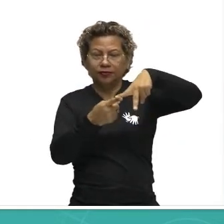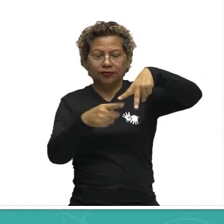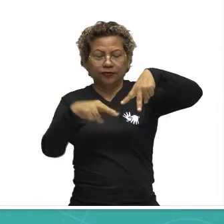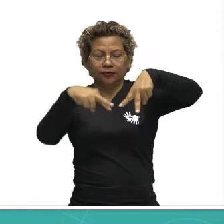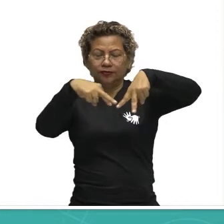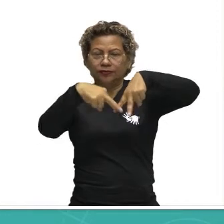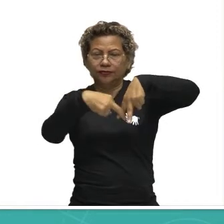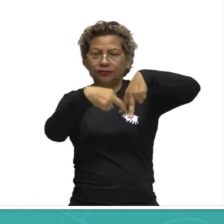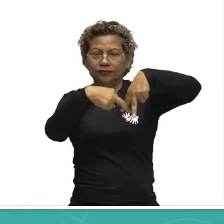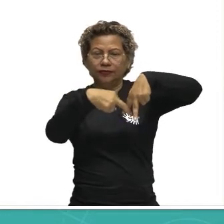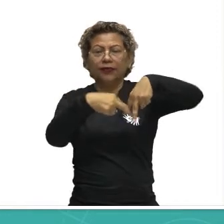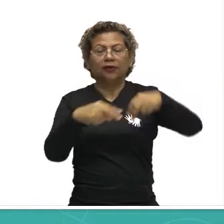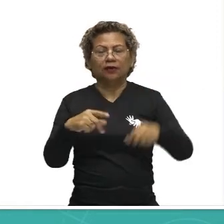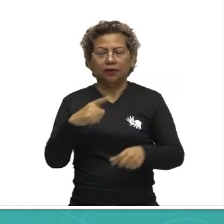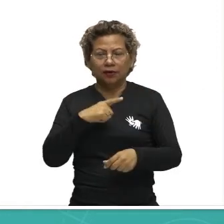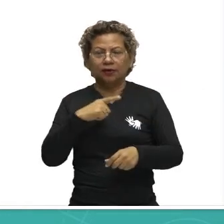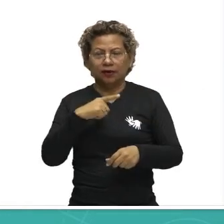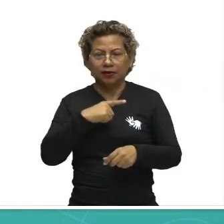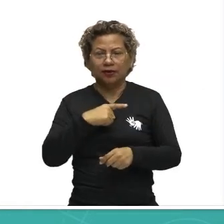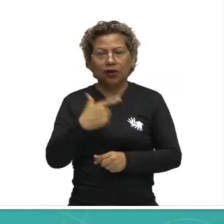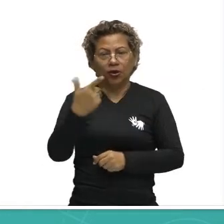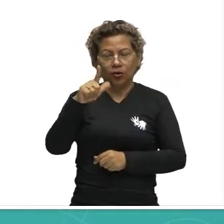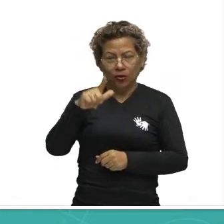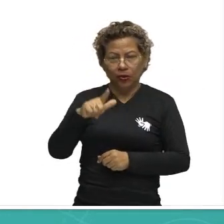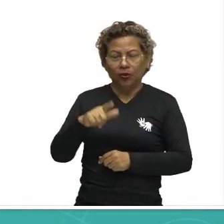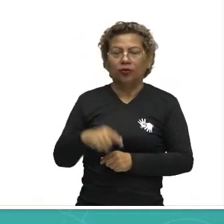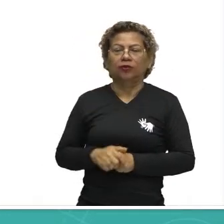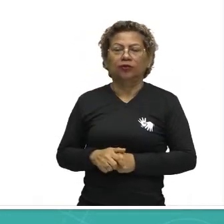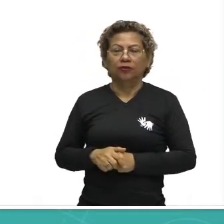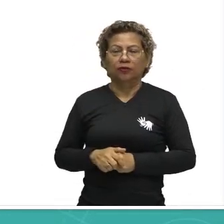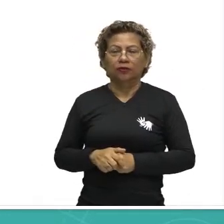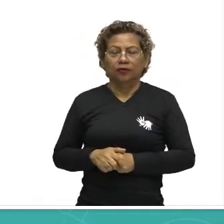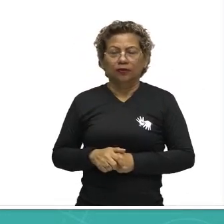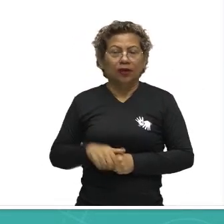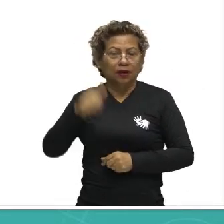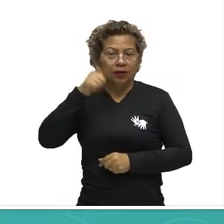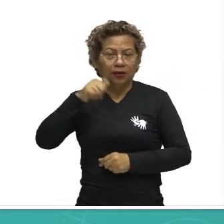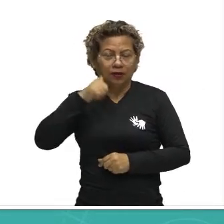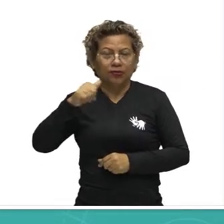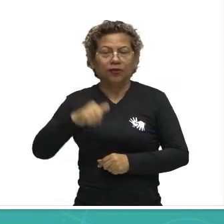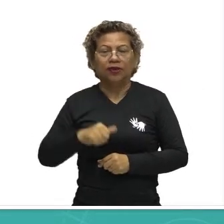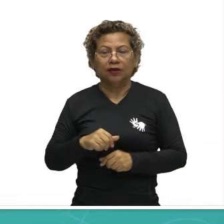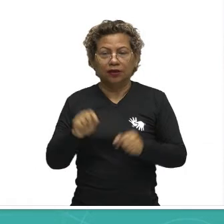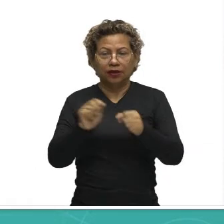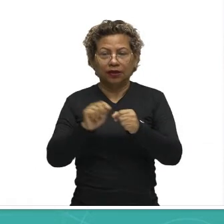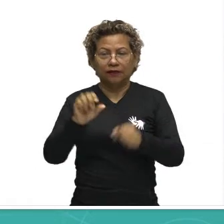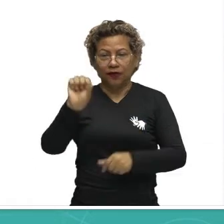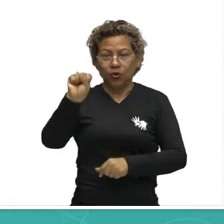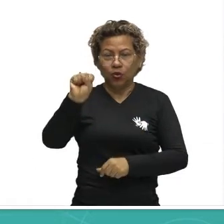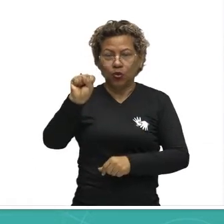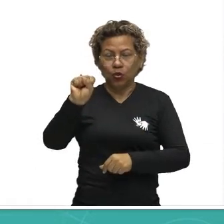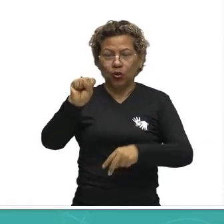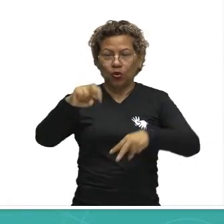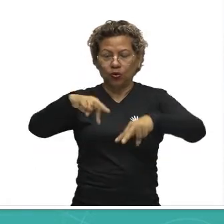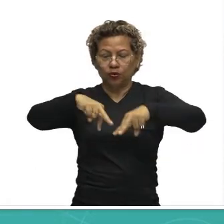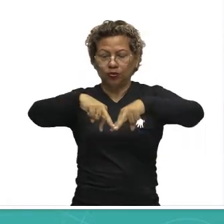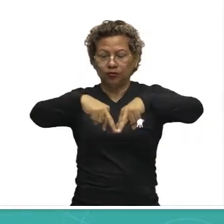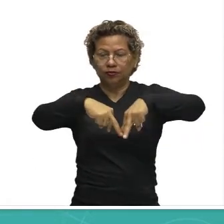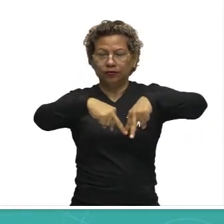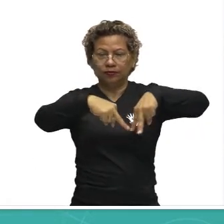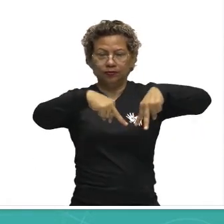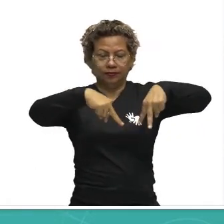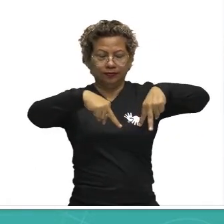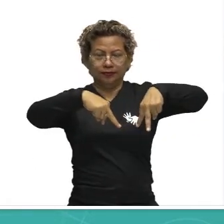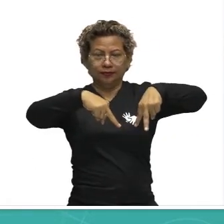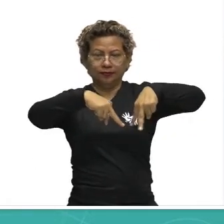e o osho, que é um passo executado pela mulher e ela desenha um oito com as pernas. Então, ela se afasta um